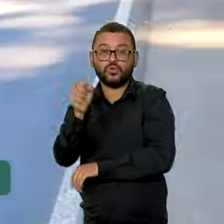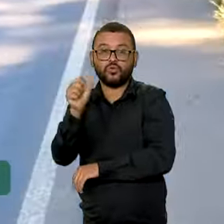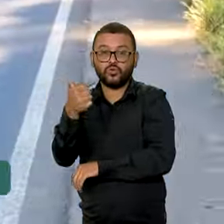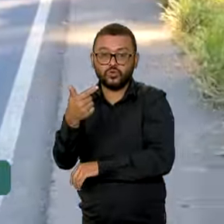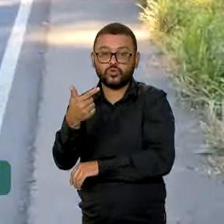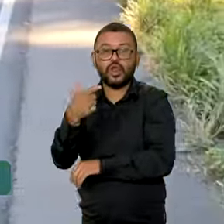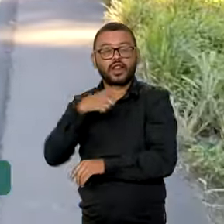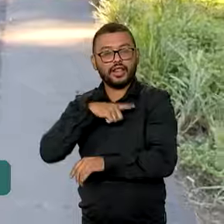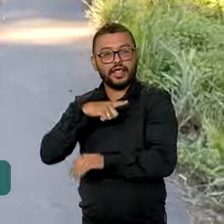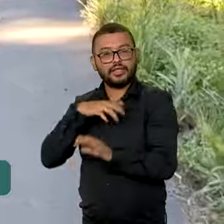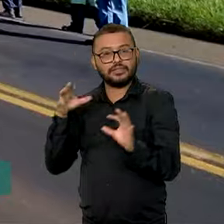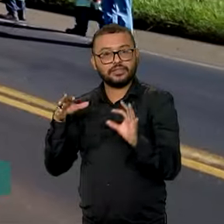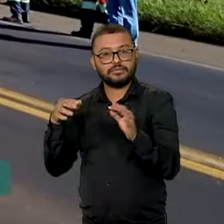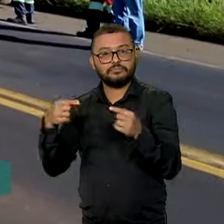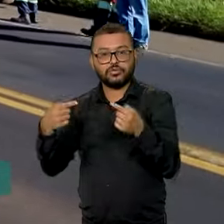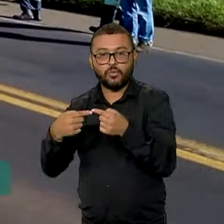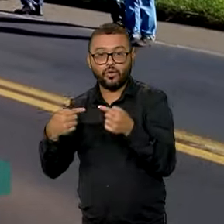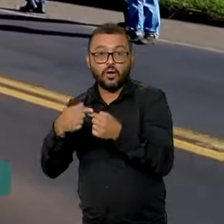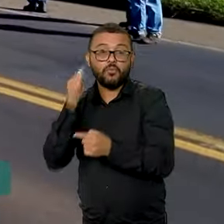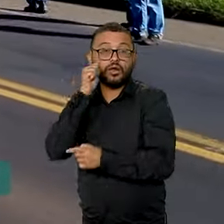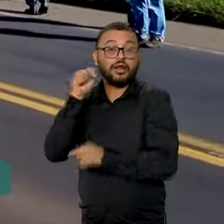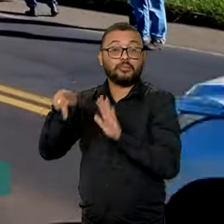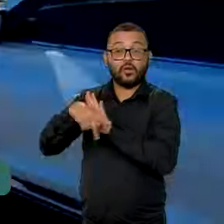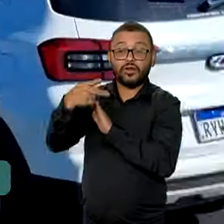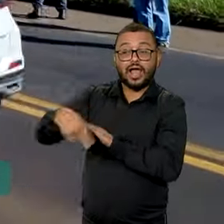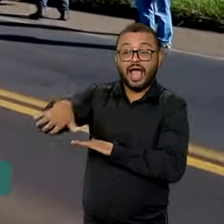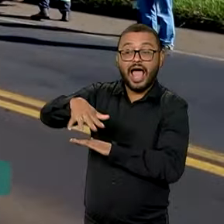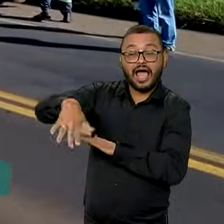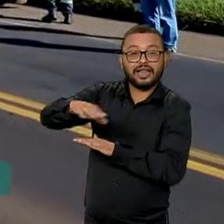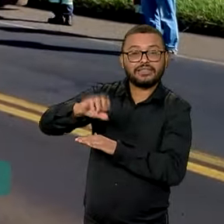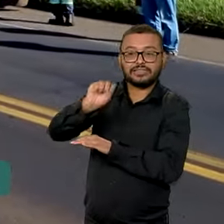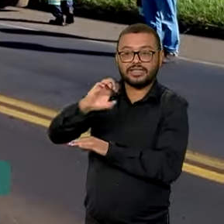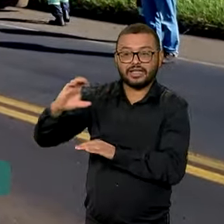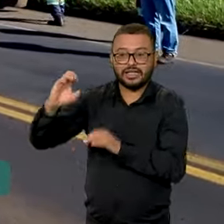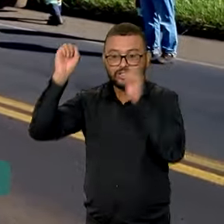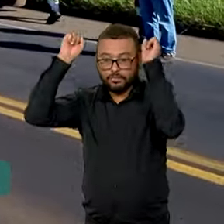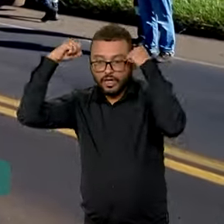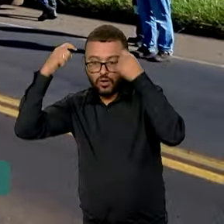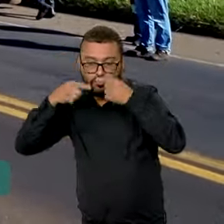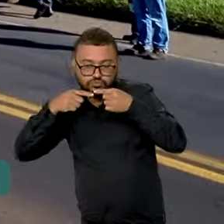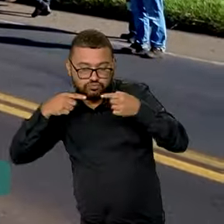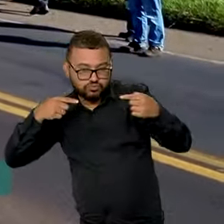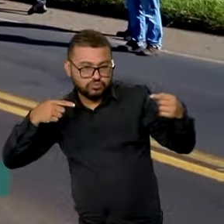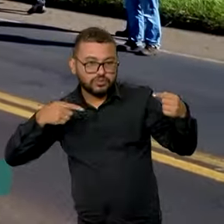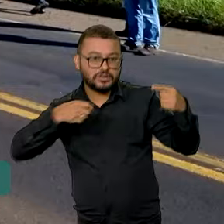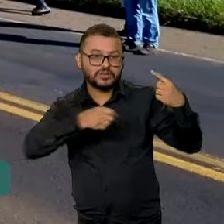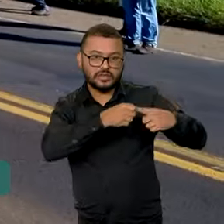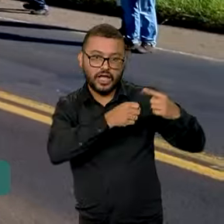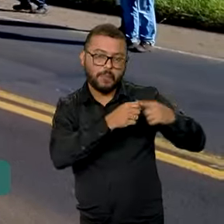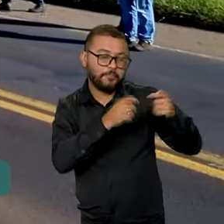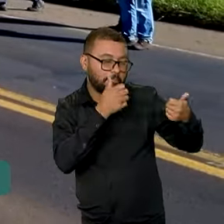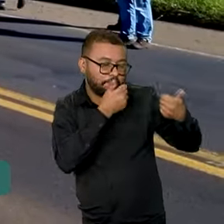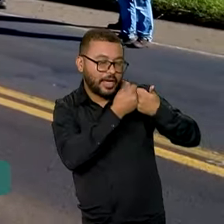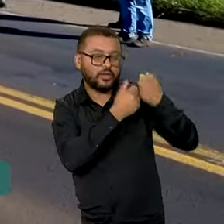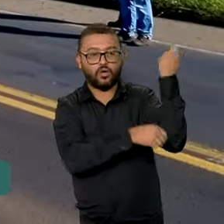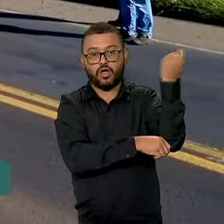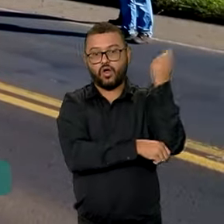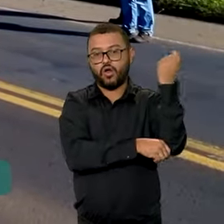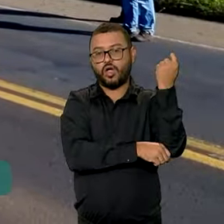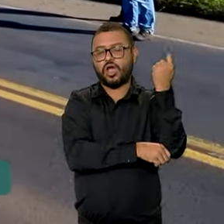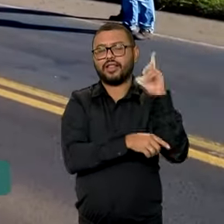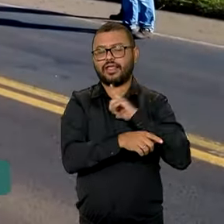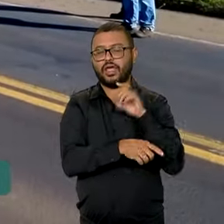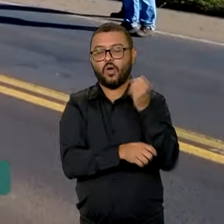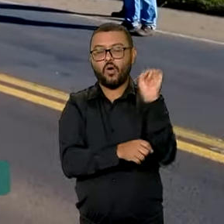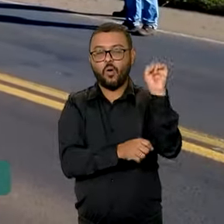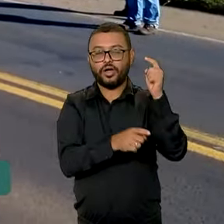liga Chapecó a Maravilha, próximo ali à divisa de Santa Catarina com o Rio Grande do Sul. 8